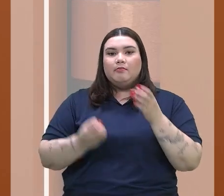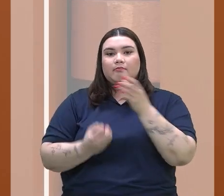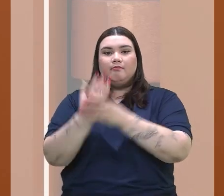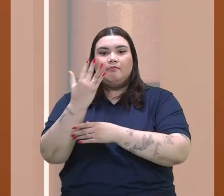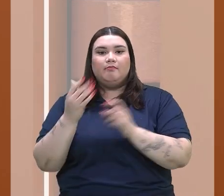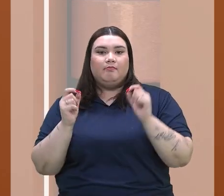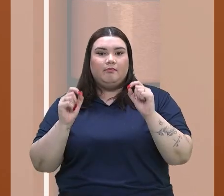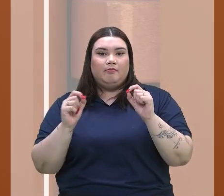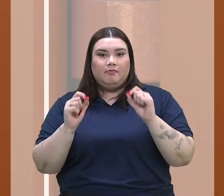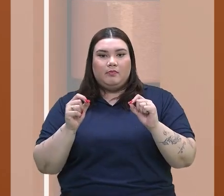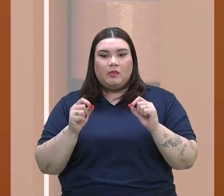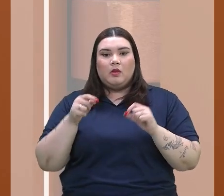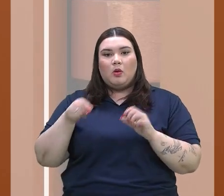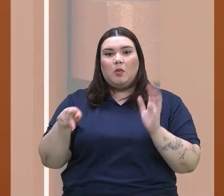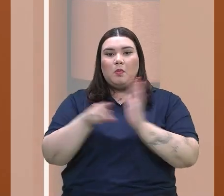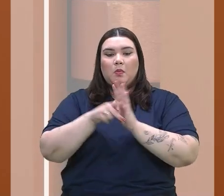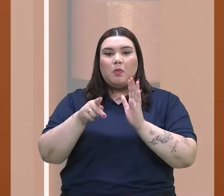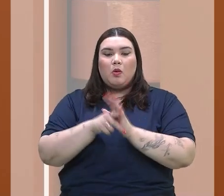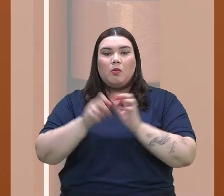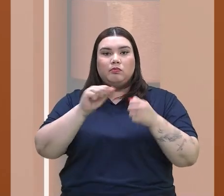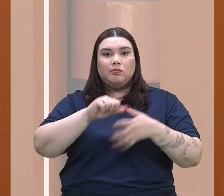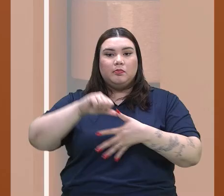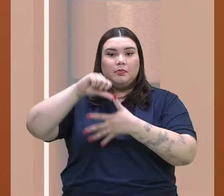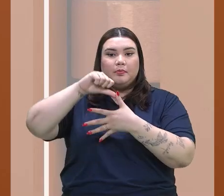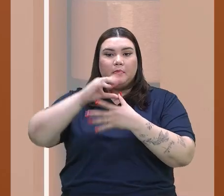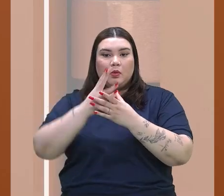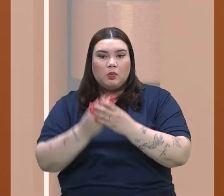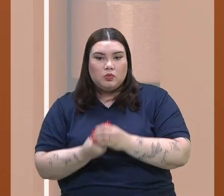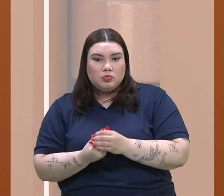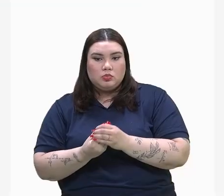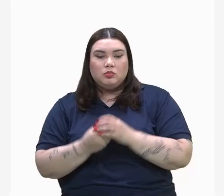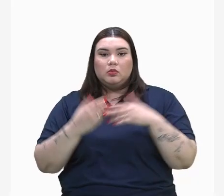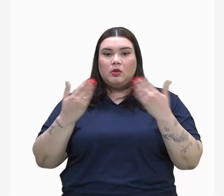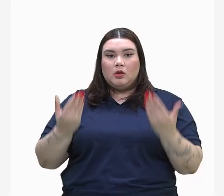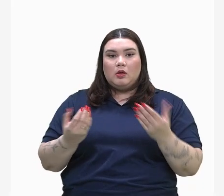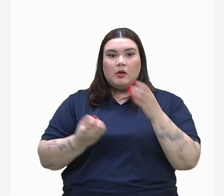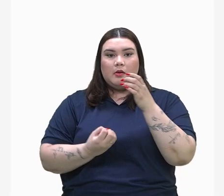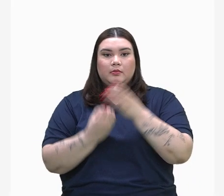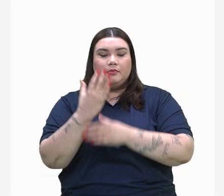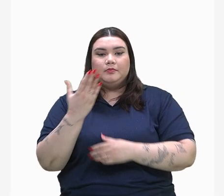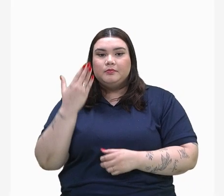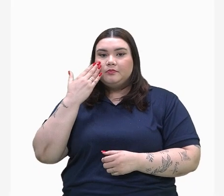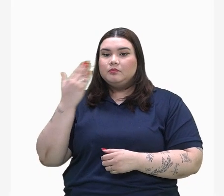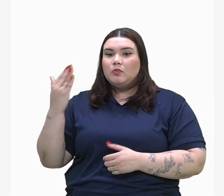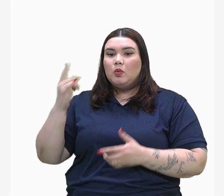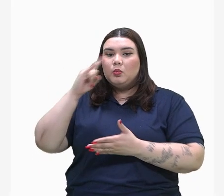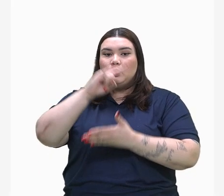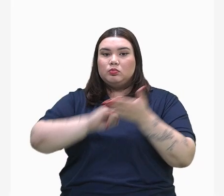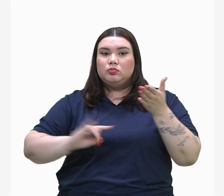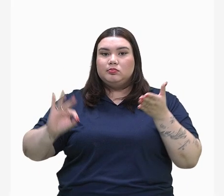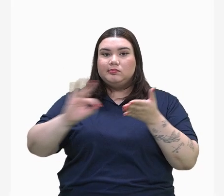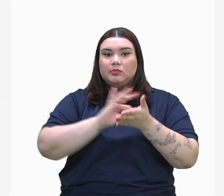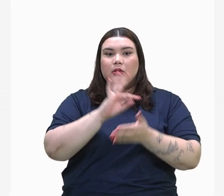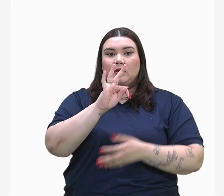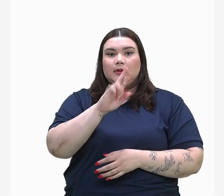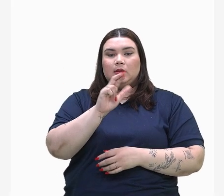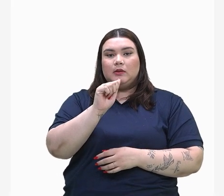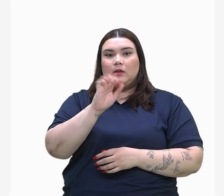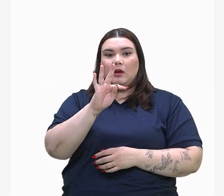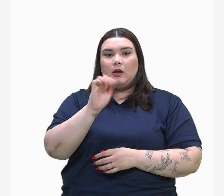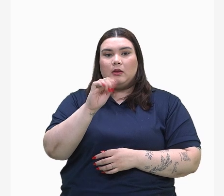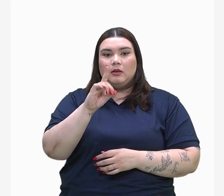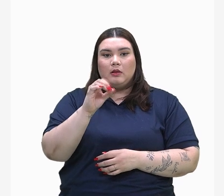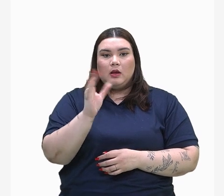quê? A formação do Mercosul. E a formação do Mercosul, gente, vai vir através do quê? Do Tratado